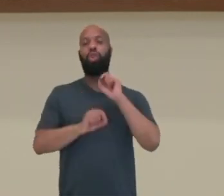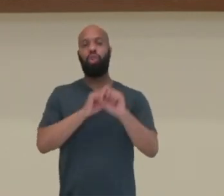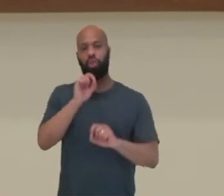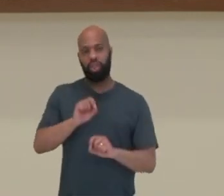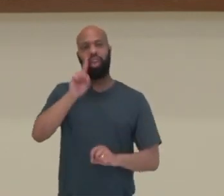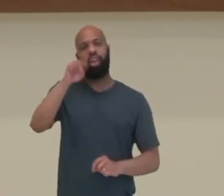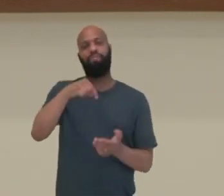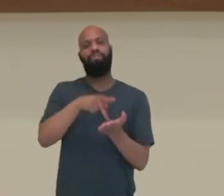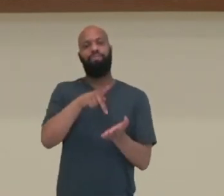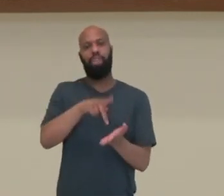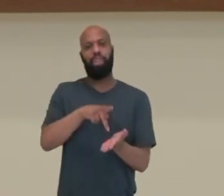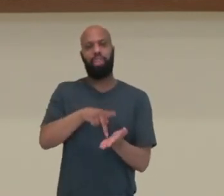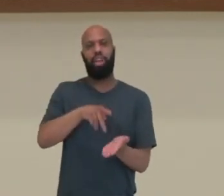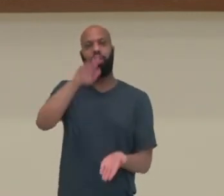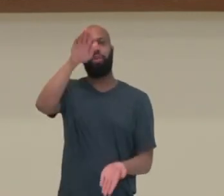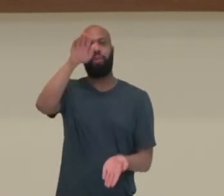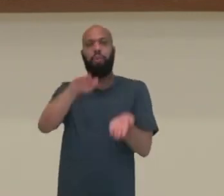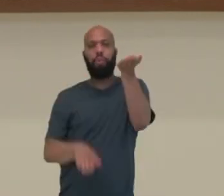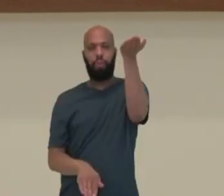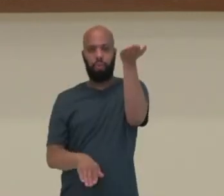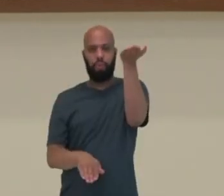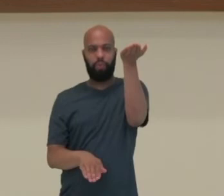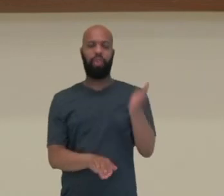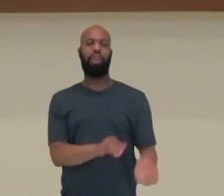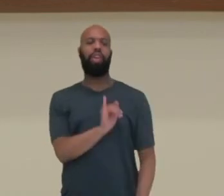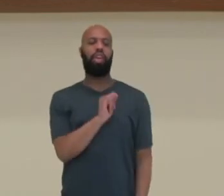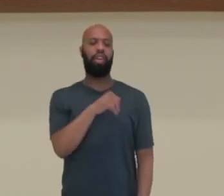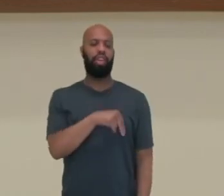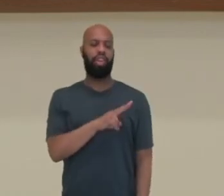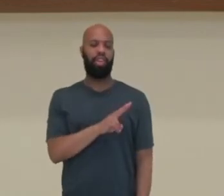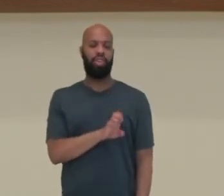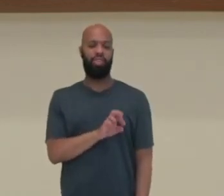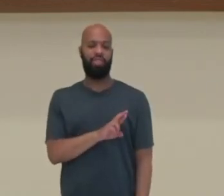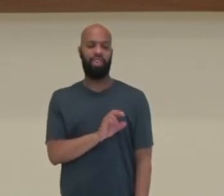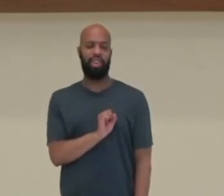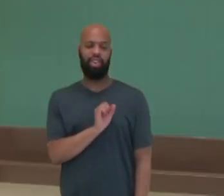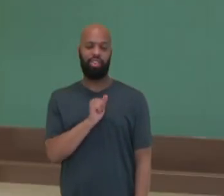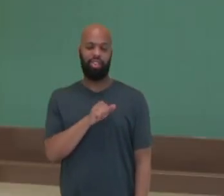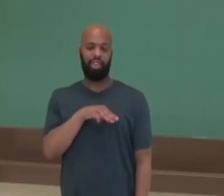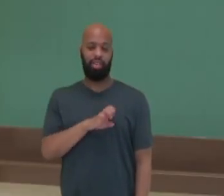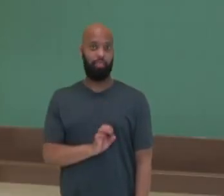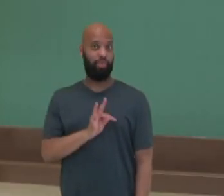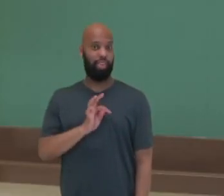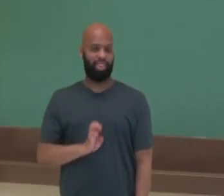são realmente inversamente proporcionais, ou seja,